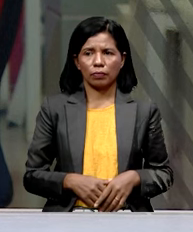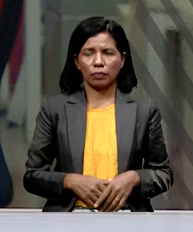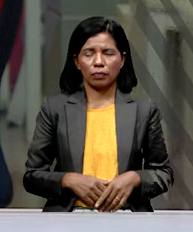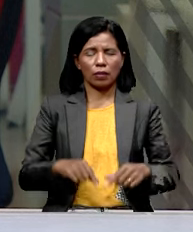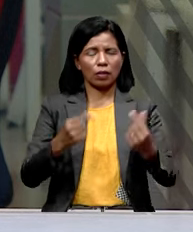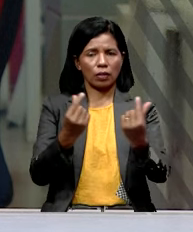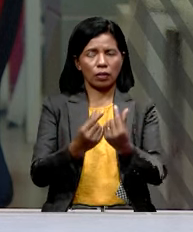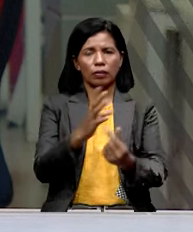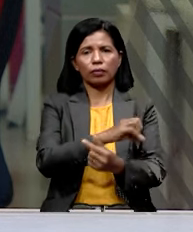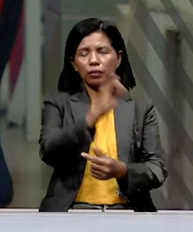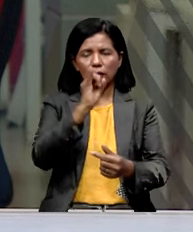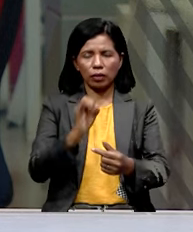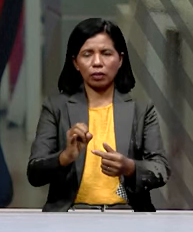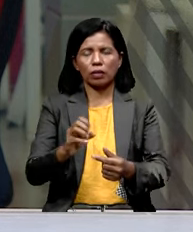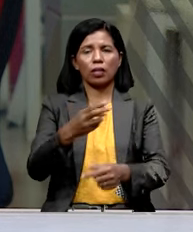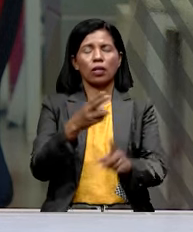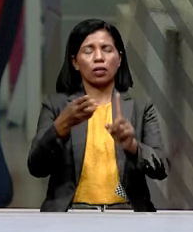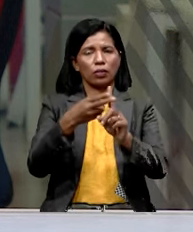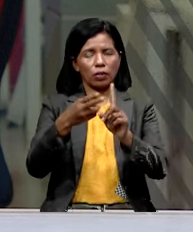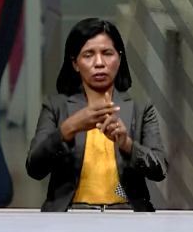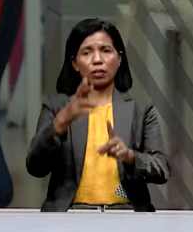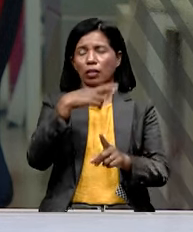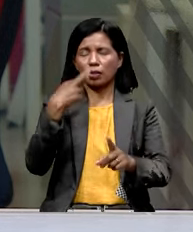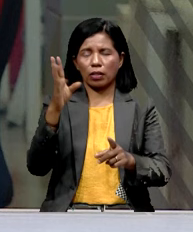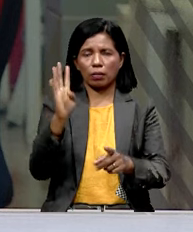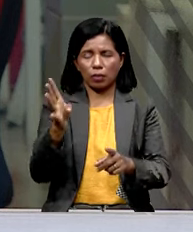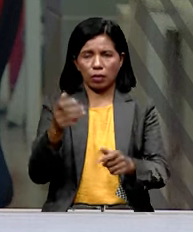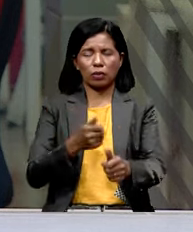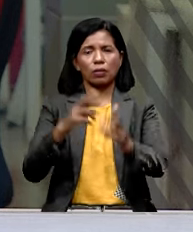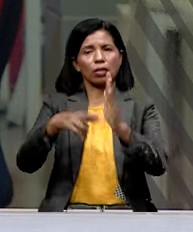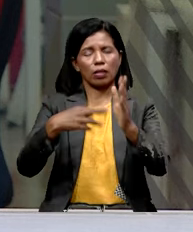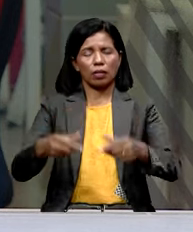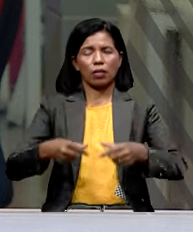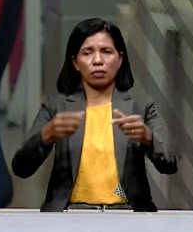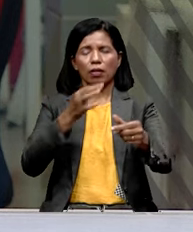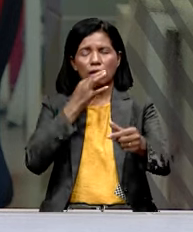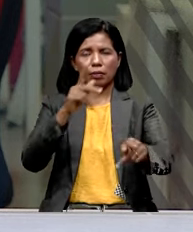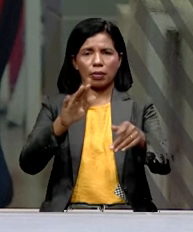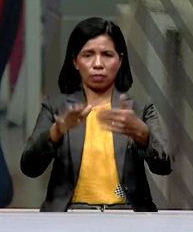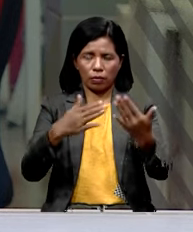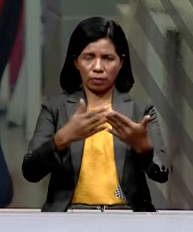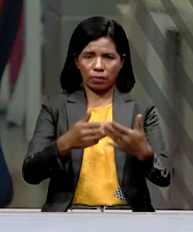Ekipa konjunta identifika on hotel no restorante hatnulu prense rekezitus ato fornese hahan peregriñu sira.